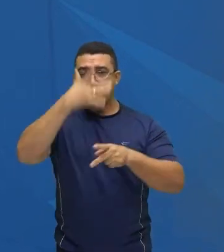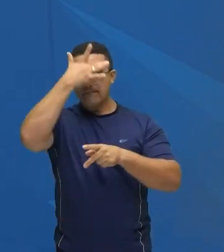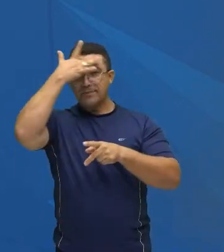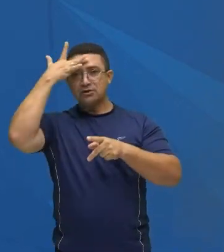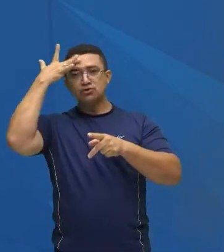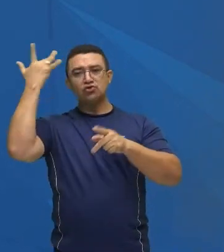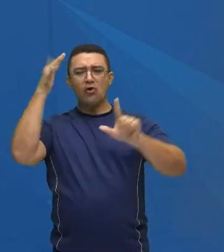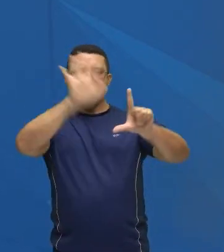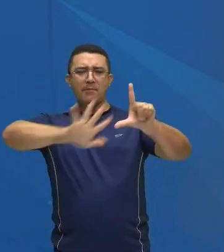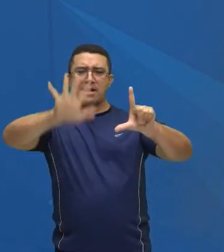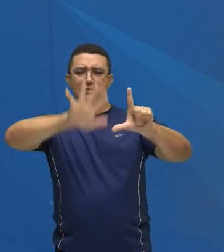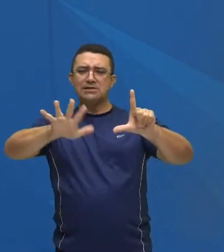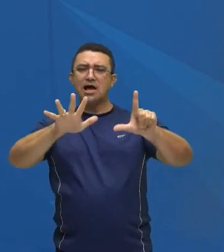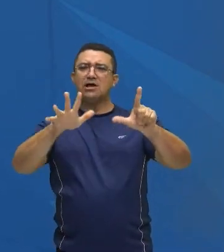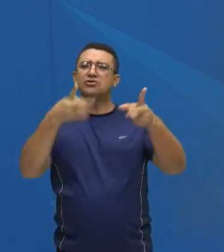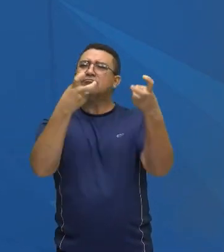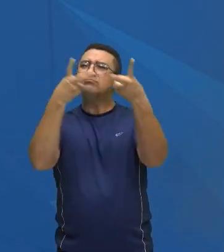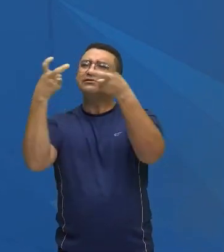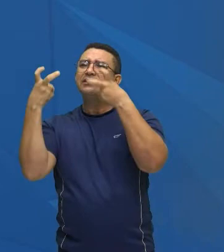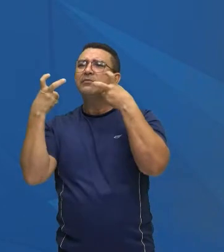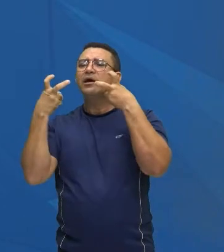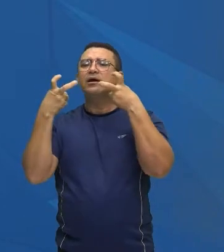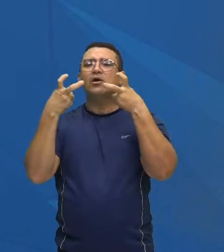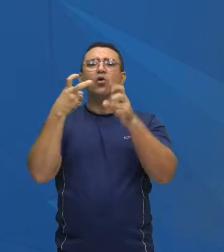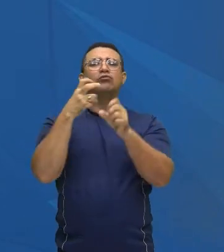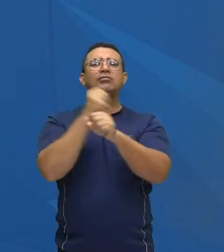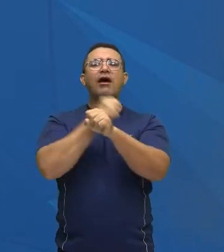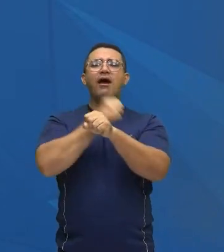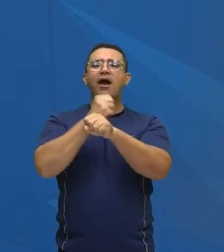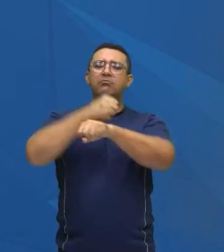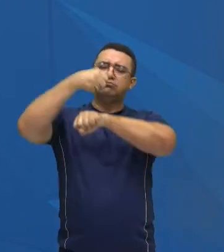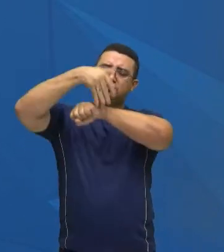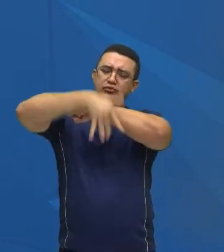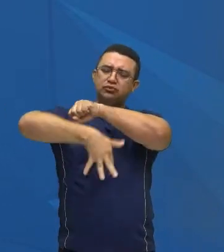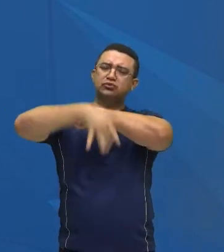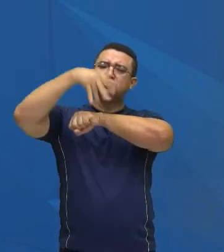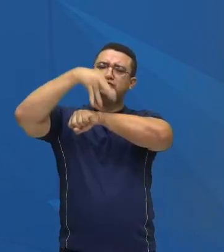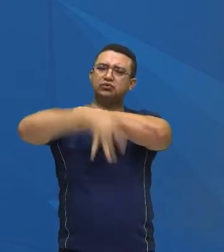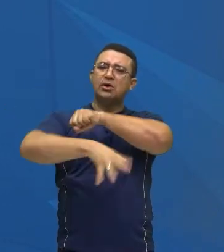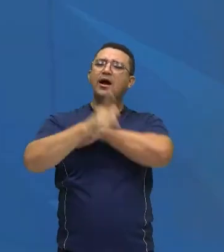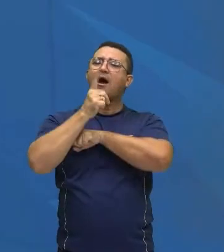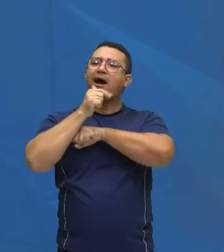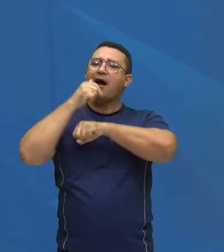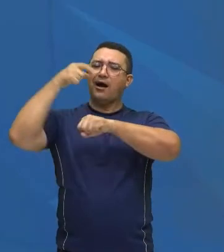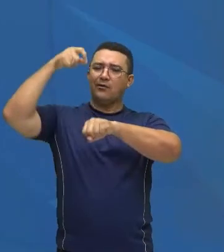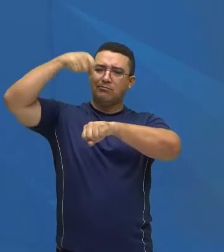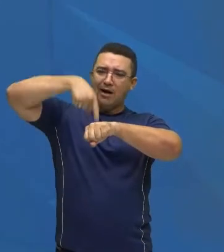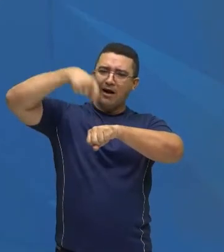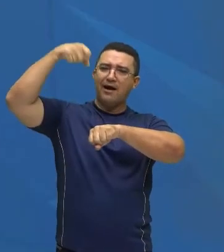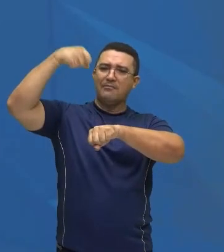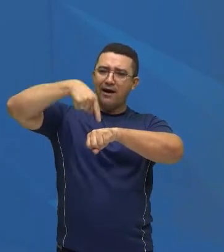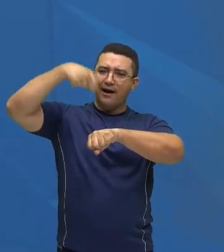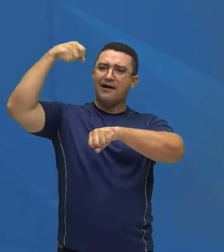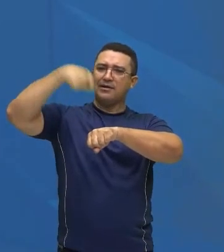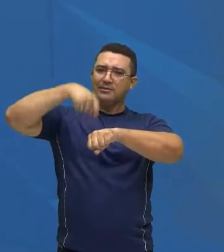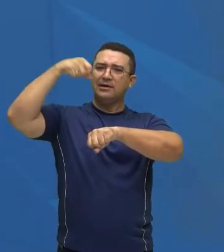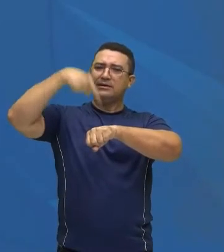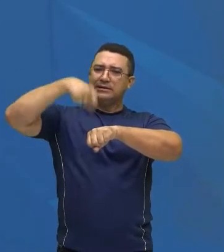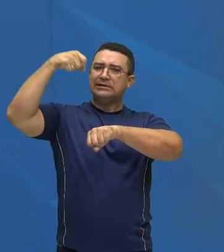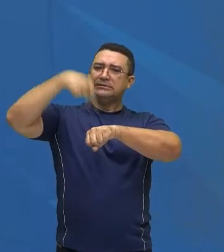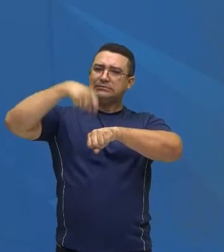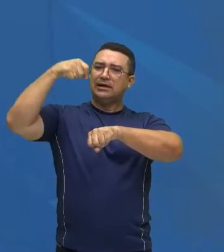paisagem ou algo semelhante, que percebeu que com o passar do tempo, a persistência, porque a água está sempre ali, não é? Ela está